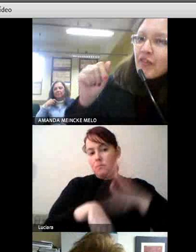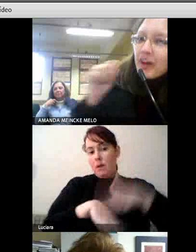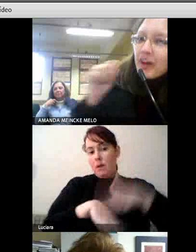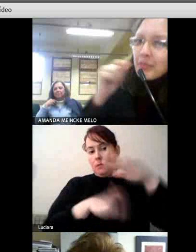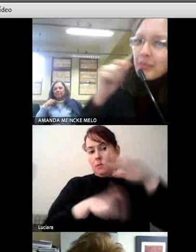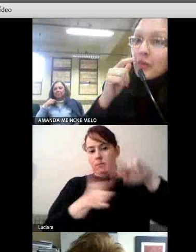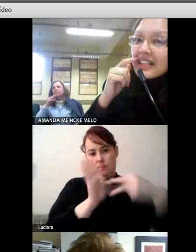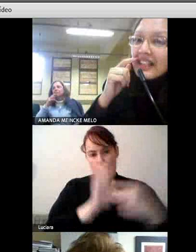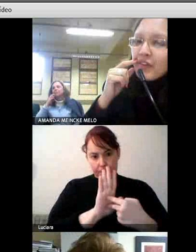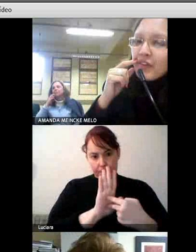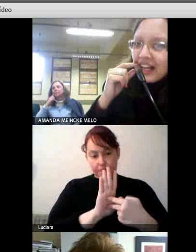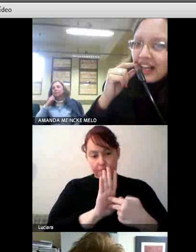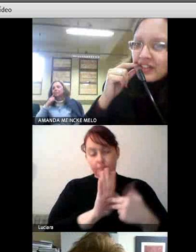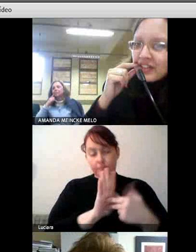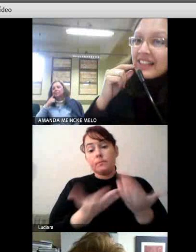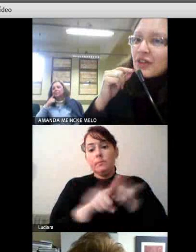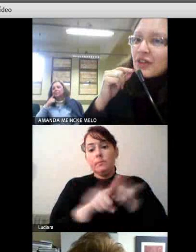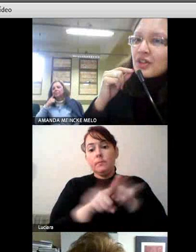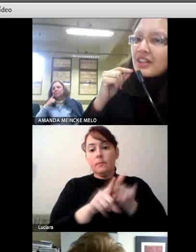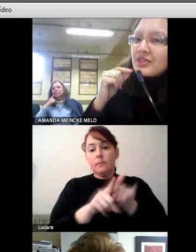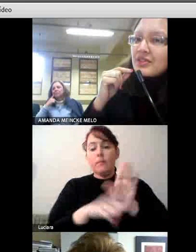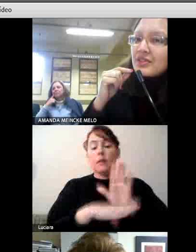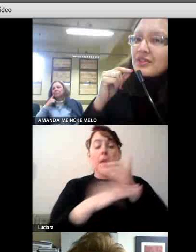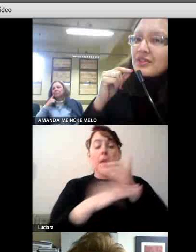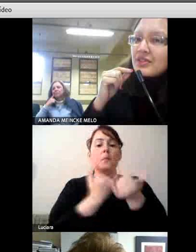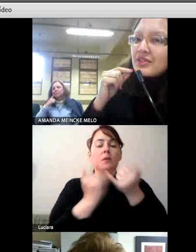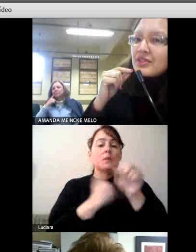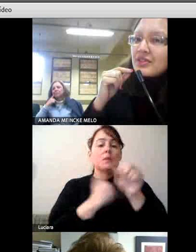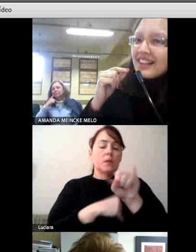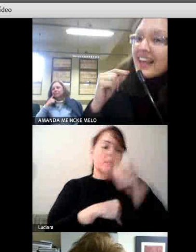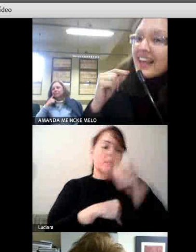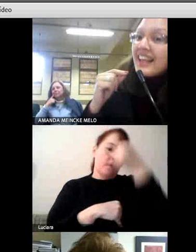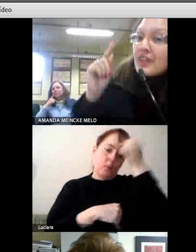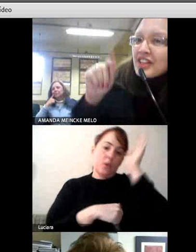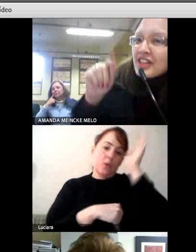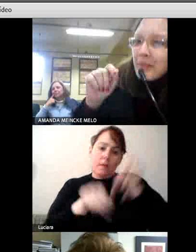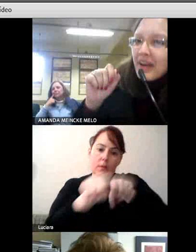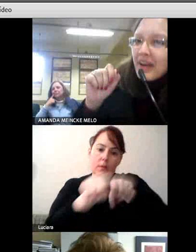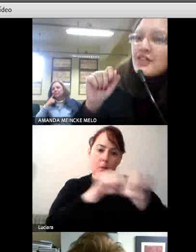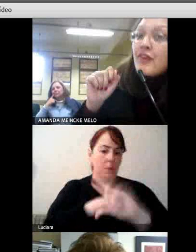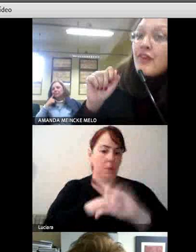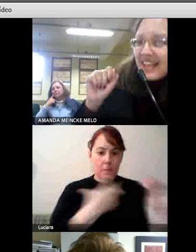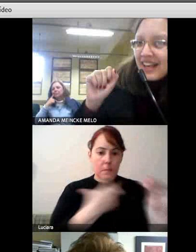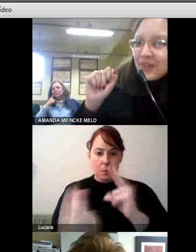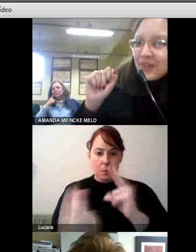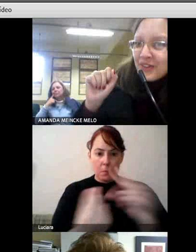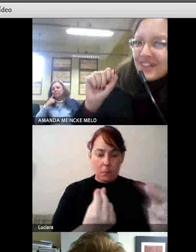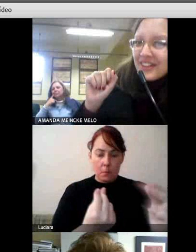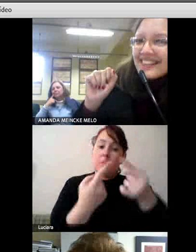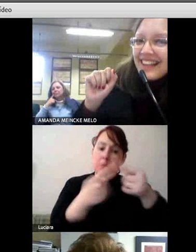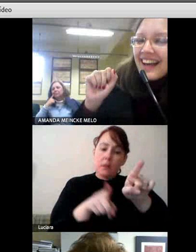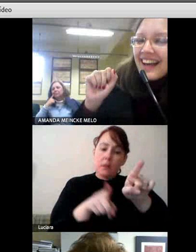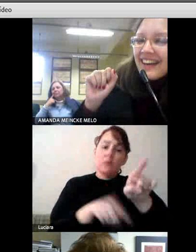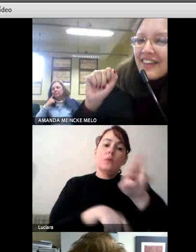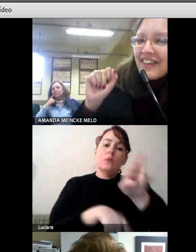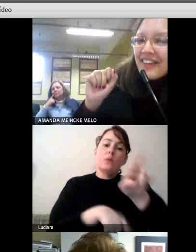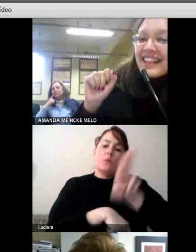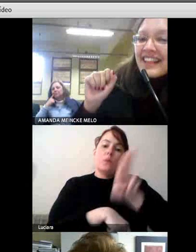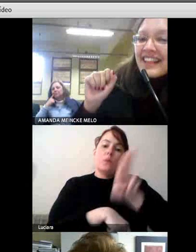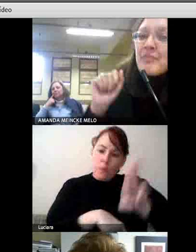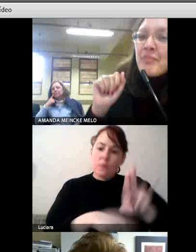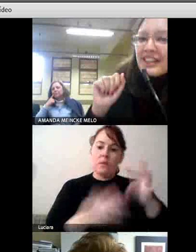de forma muito significativa a tecnologia no seu dia a dia. E isso a gente aprende fazendo. Né?